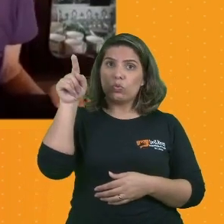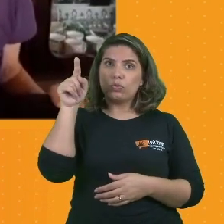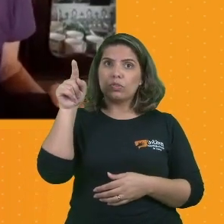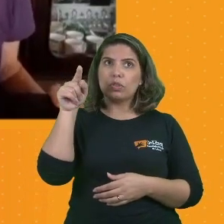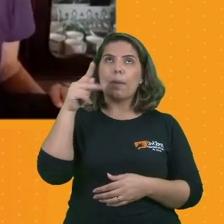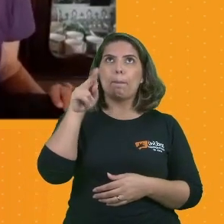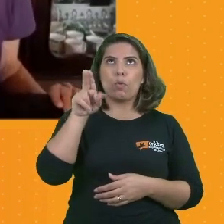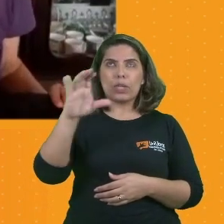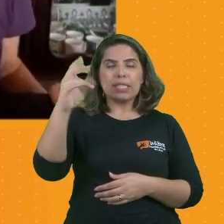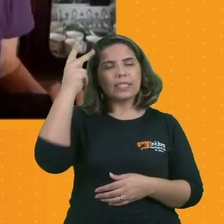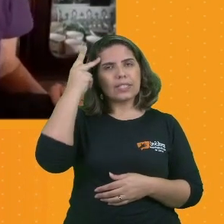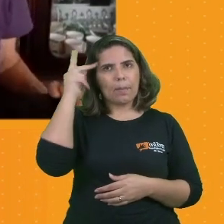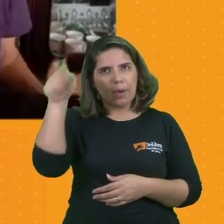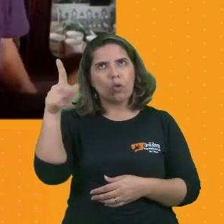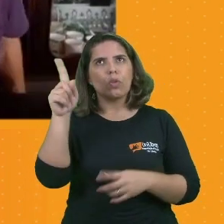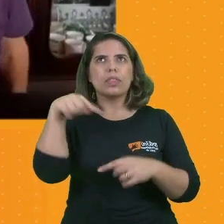dizer